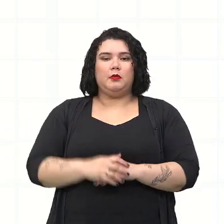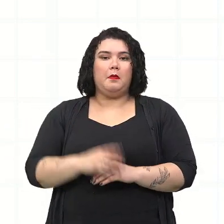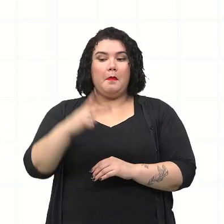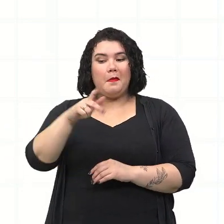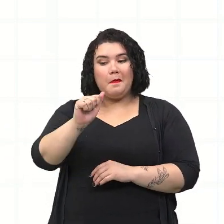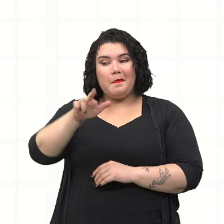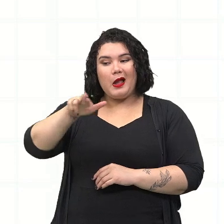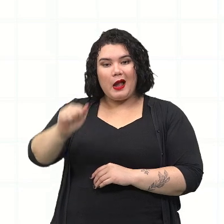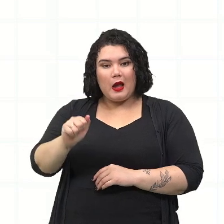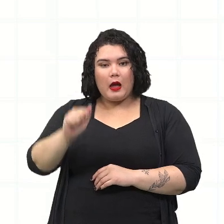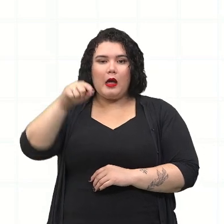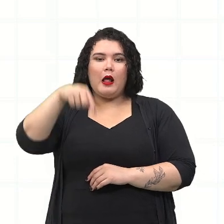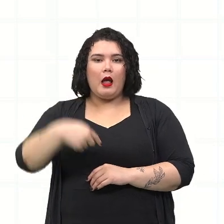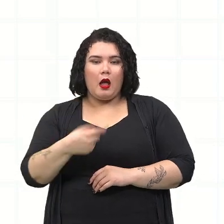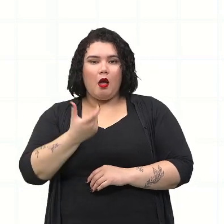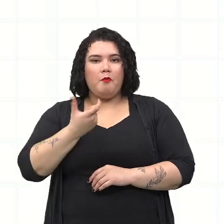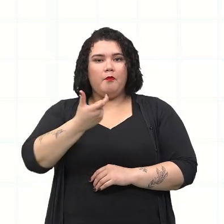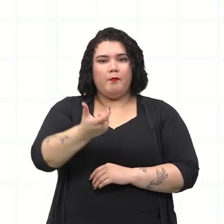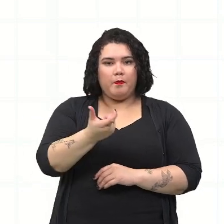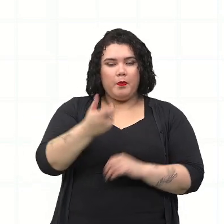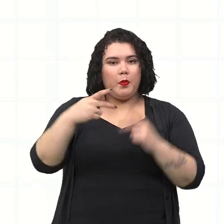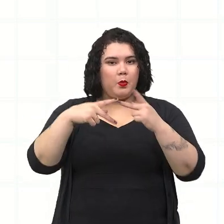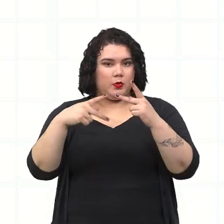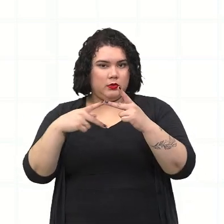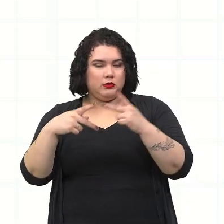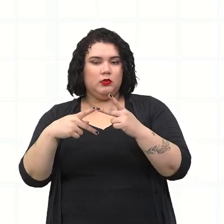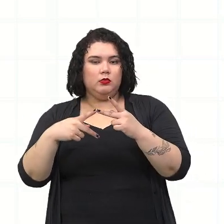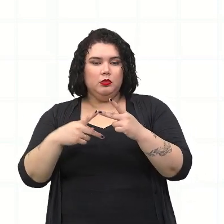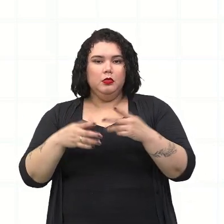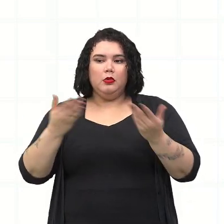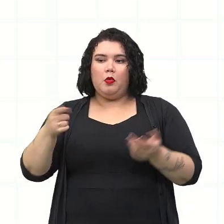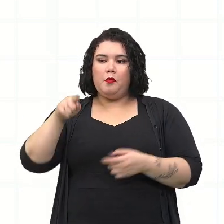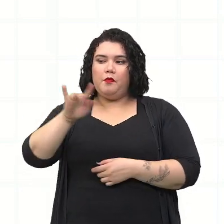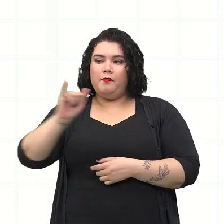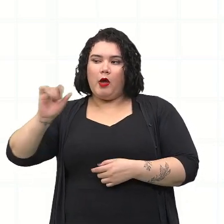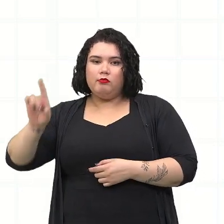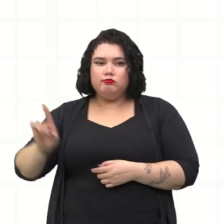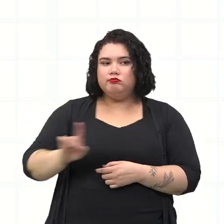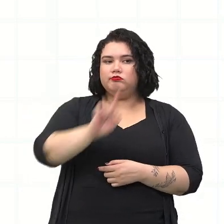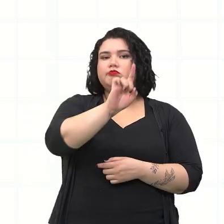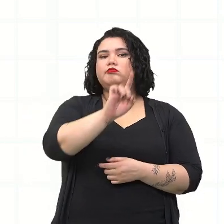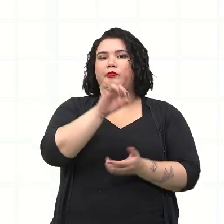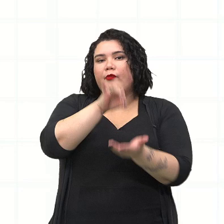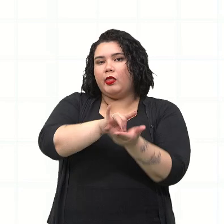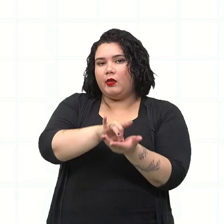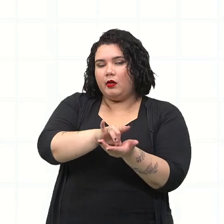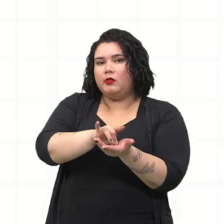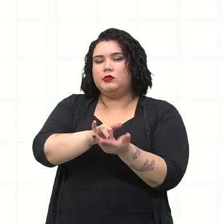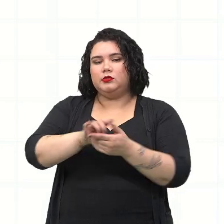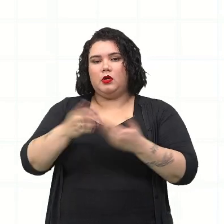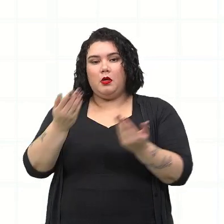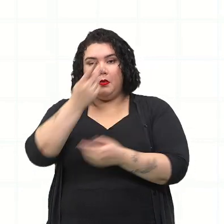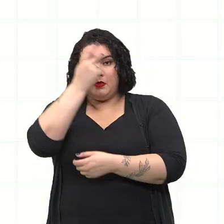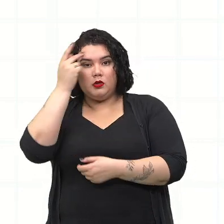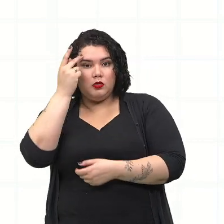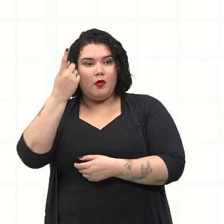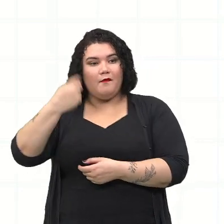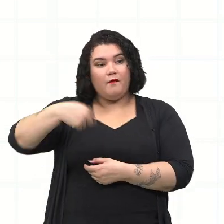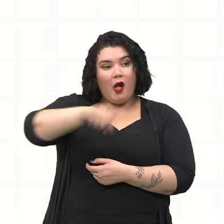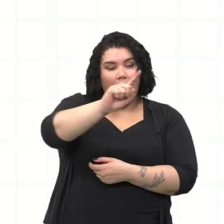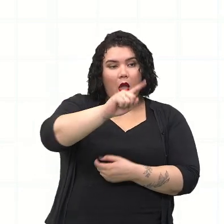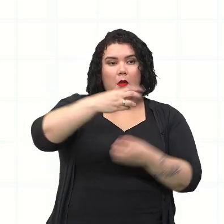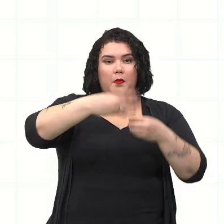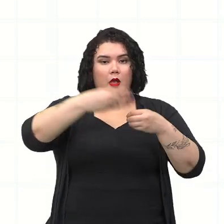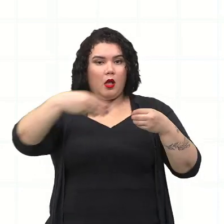você espera retornar. Se você usa o para, é como se estivesse indo em definitivo. Então, a pessoa que diz vou para